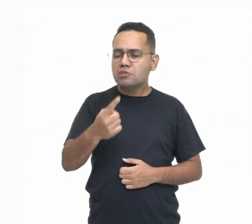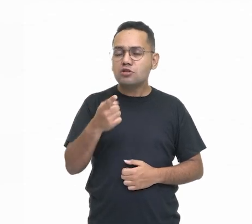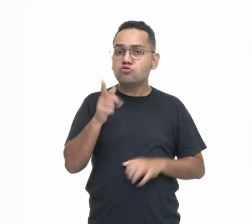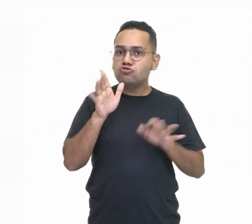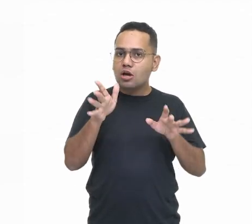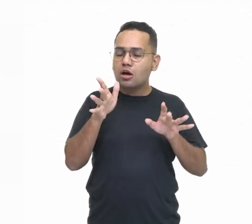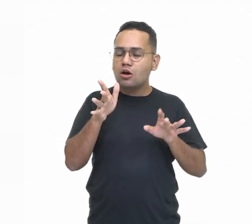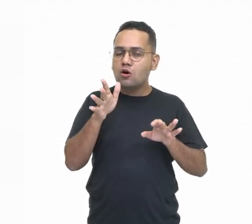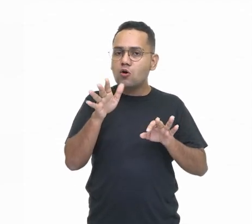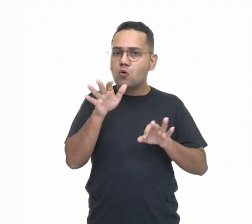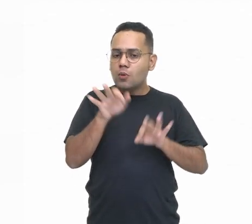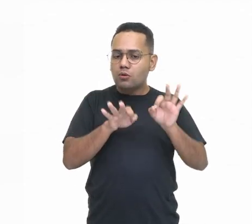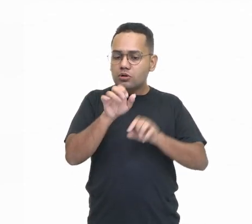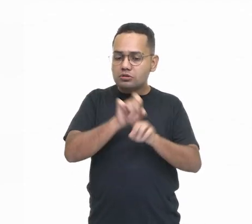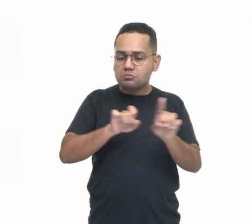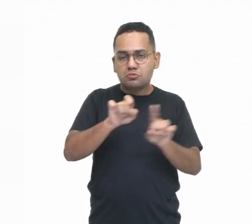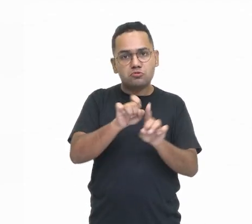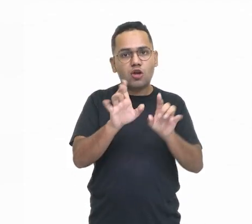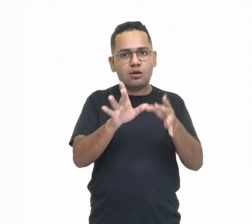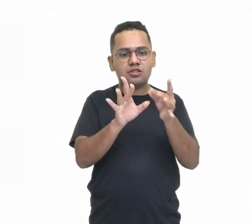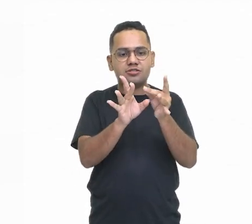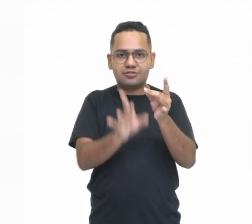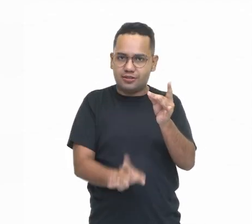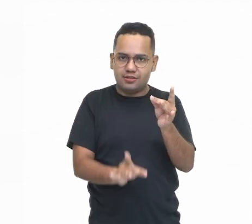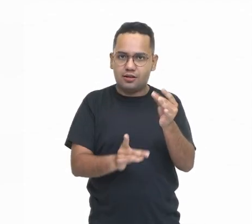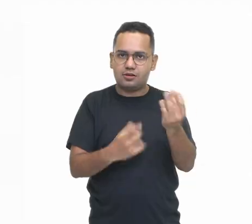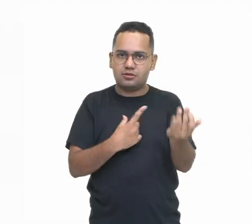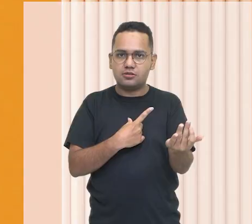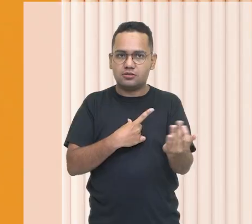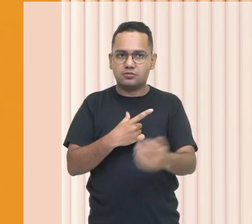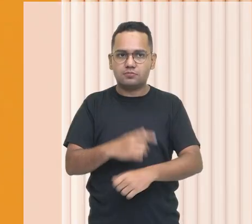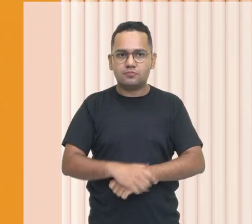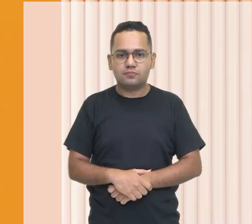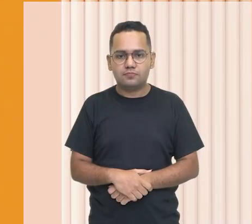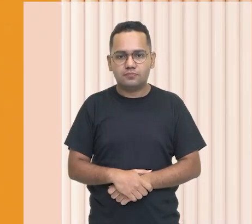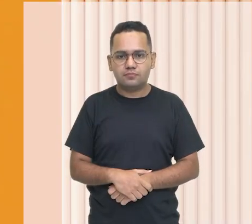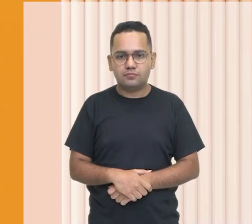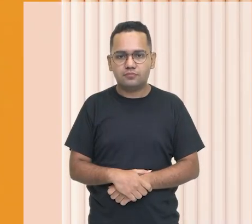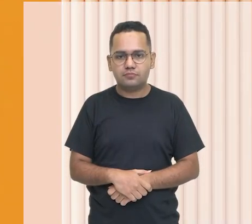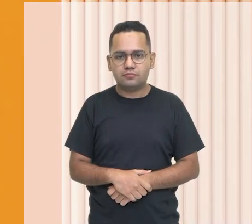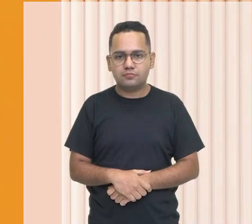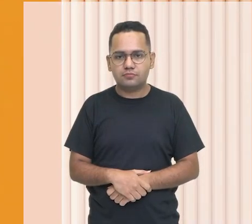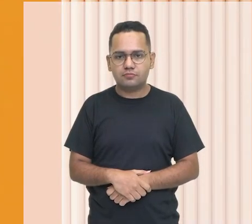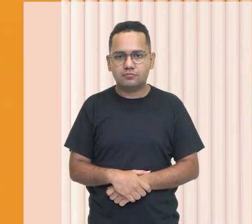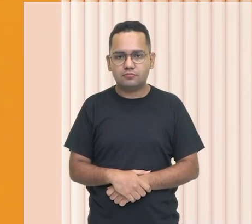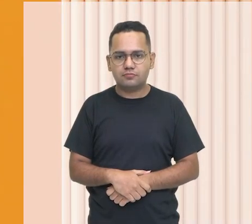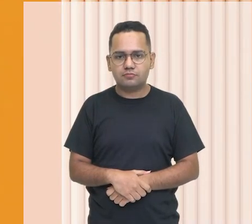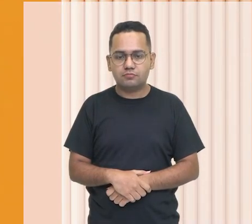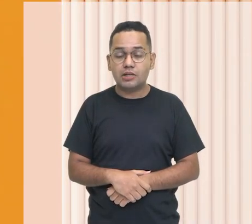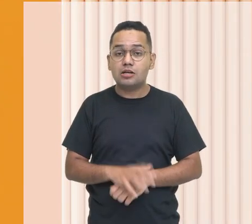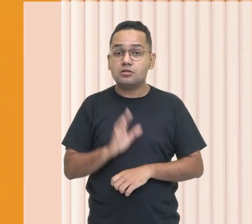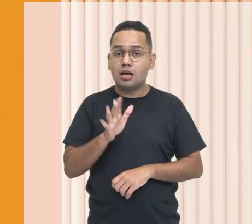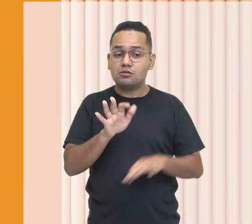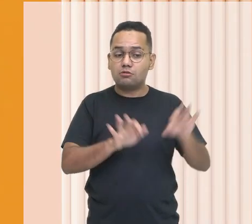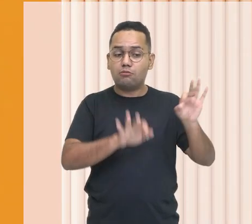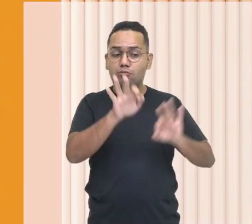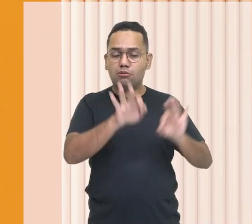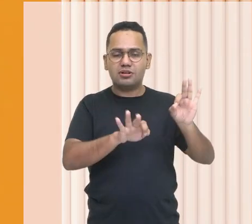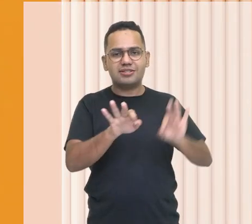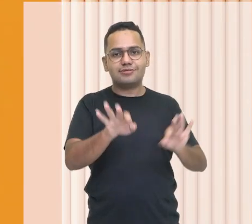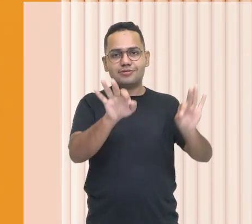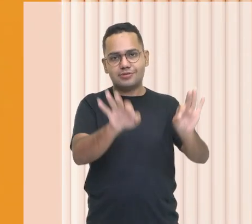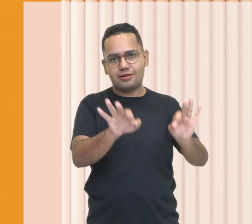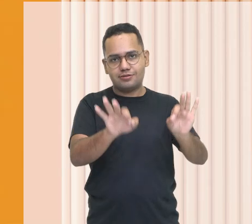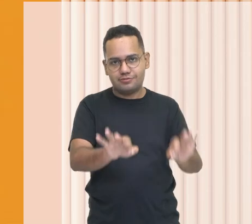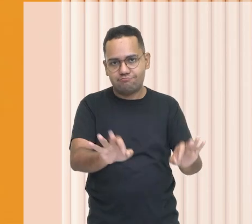e principalmente, né, com estruturas muito bem definidas, apesar